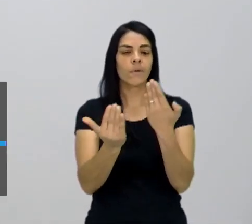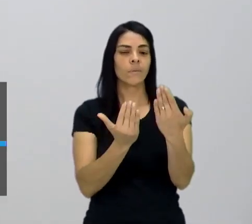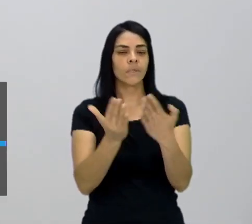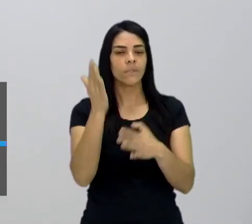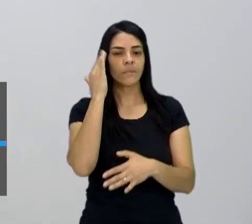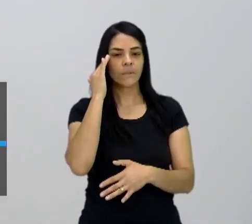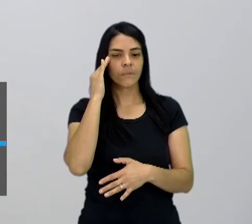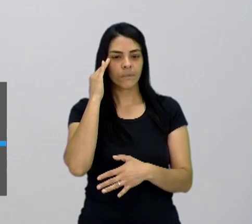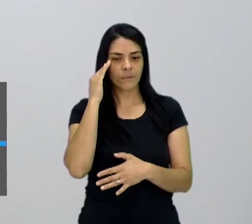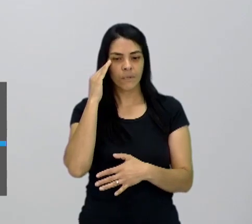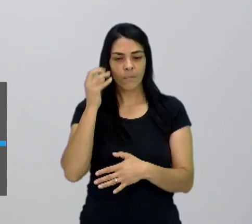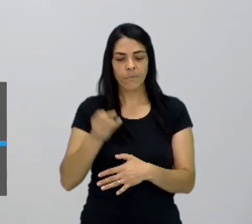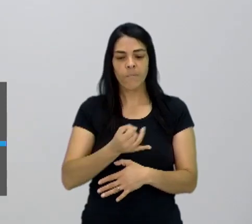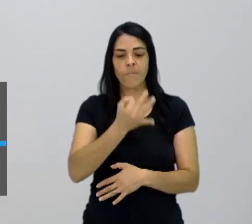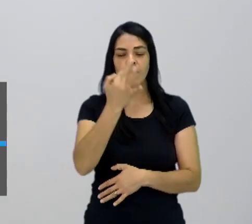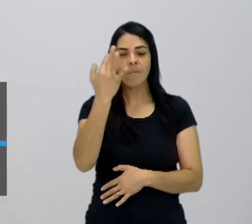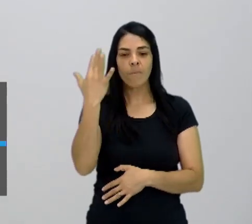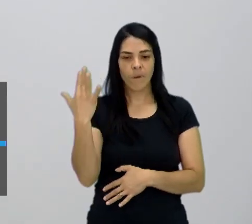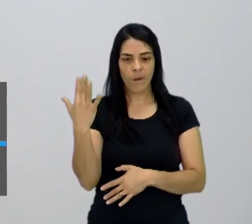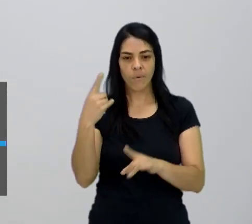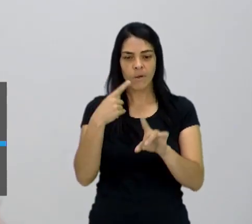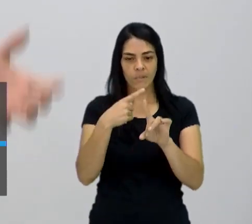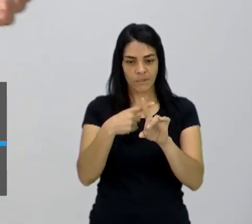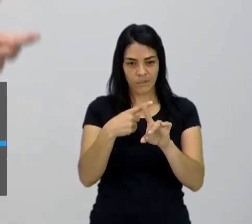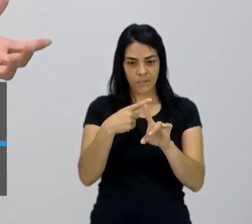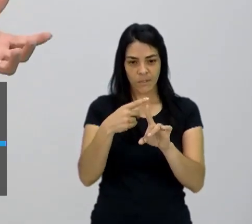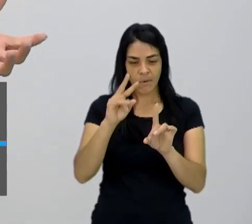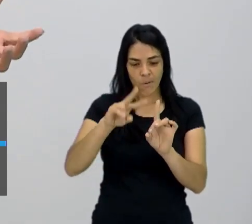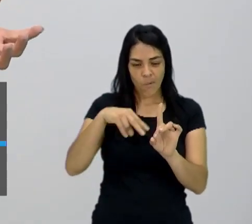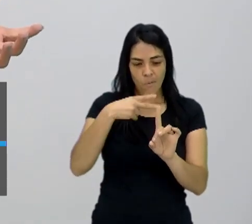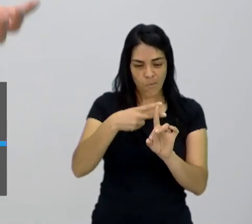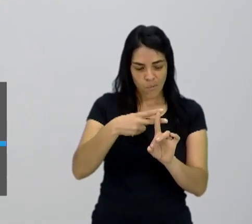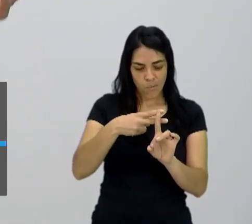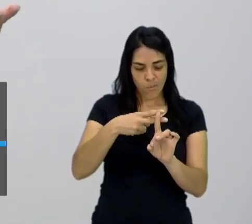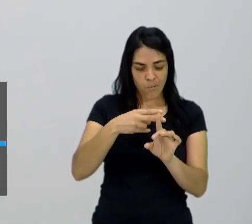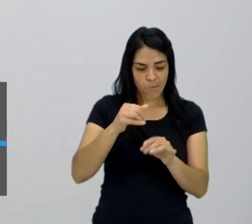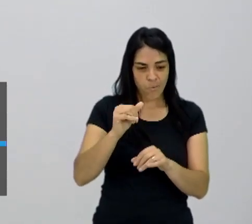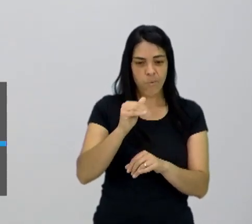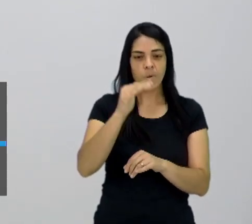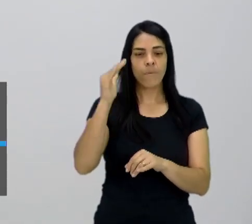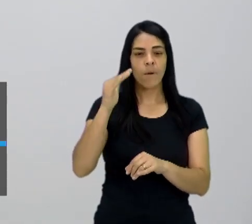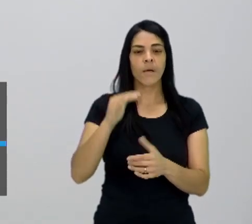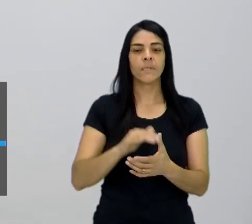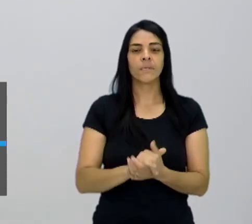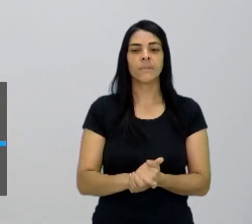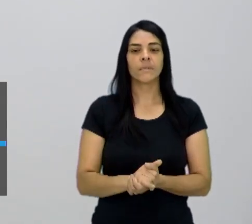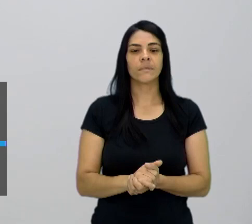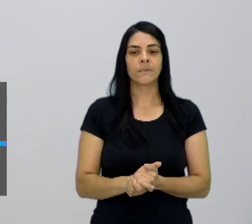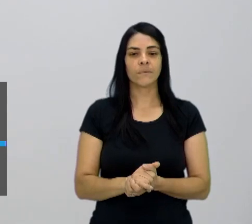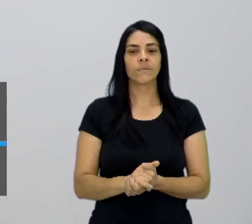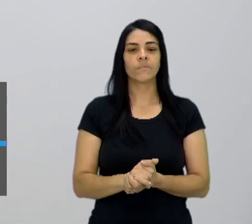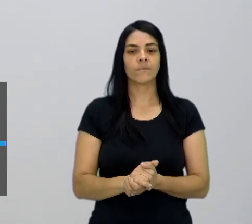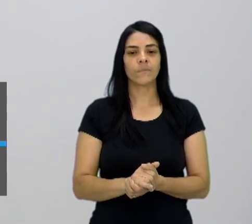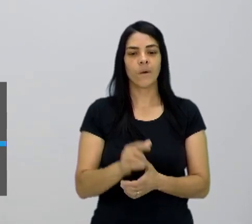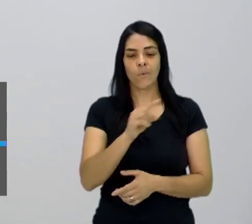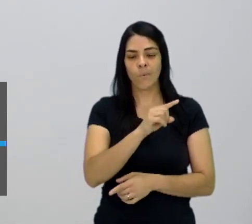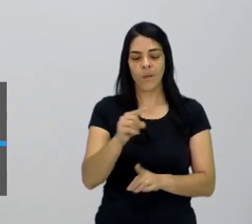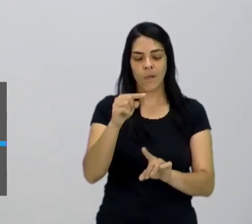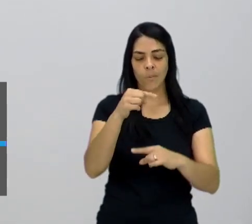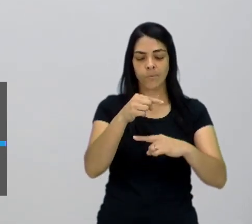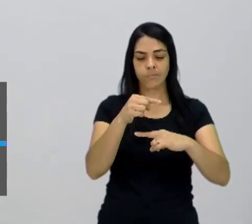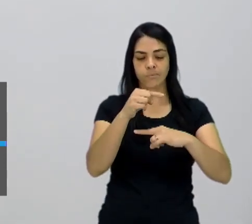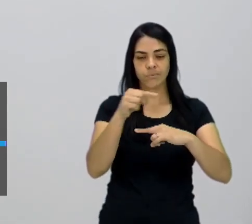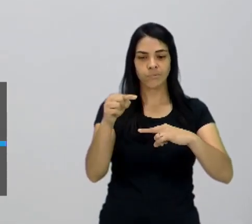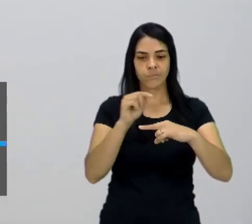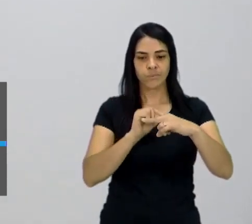quantas vezes uma coisa é maior que a outra, você faz divisão. E para a gente aqui no 9º ano, divisão a gente escreve na forma de fração, não é mesmo? Então